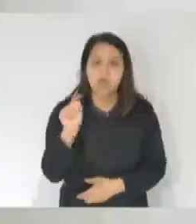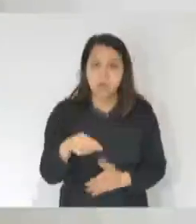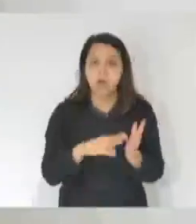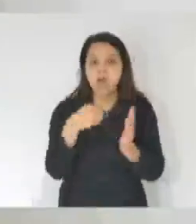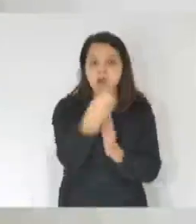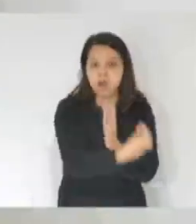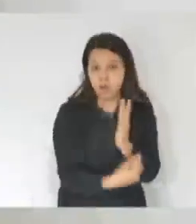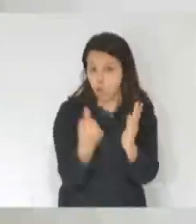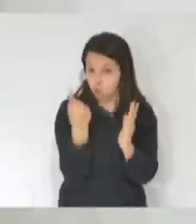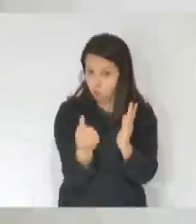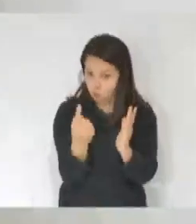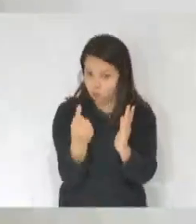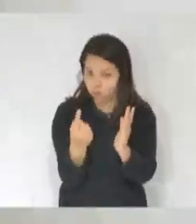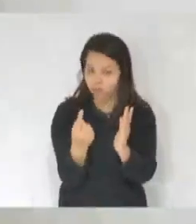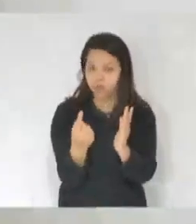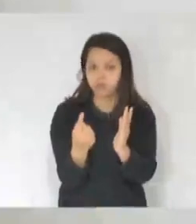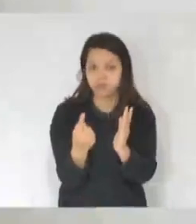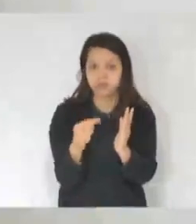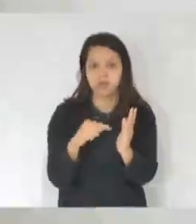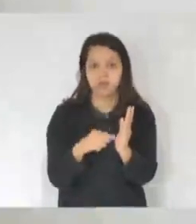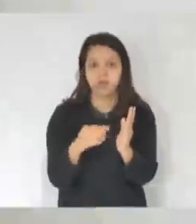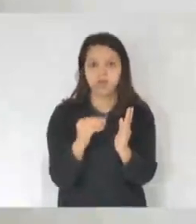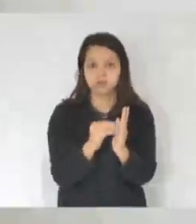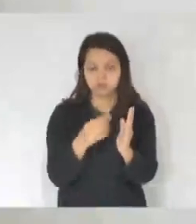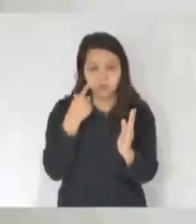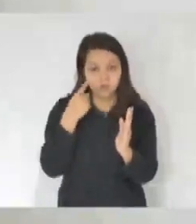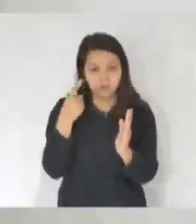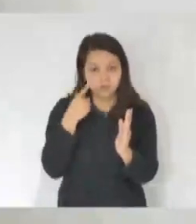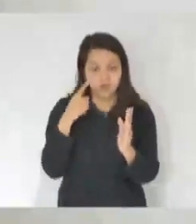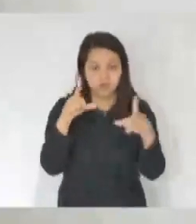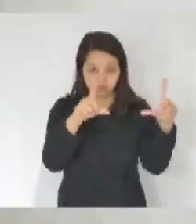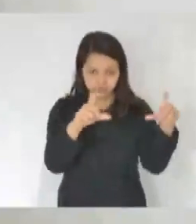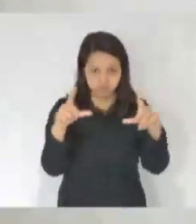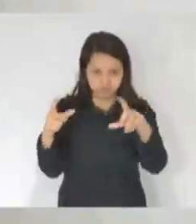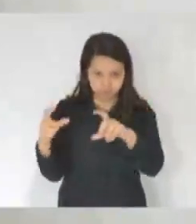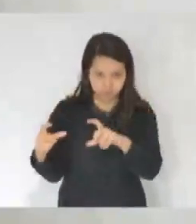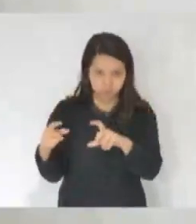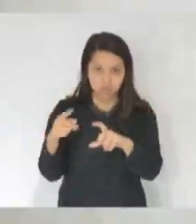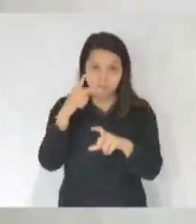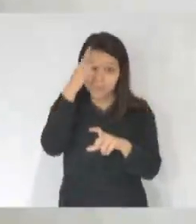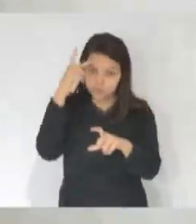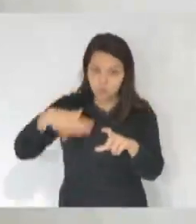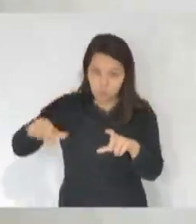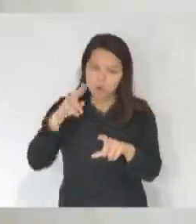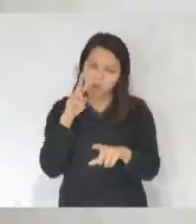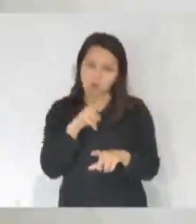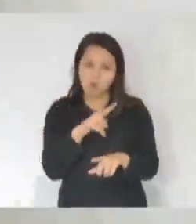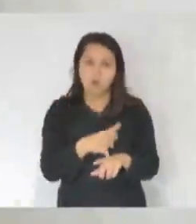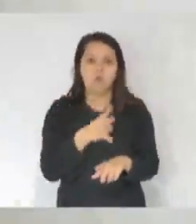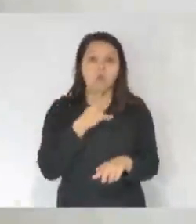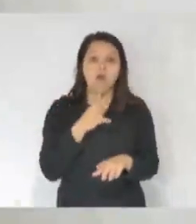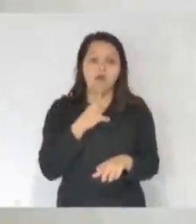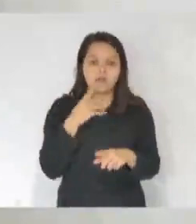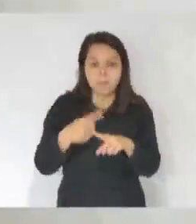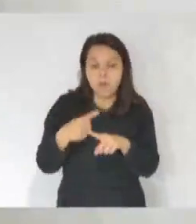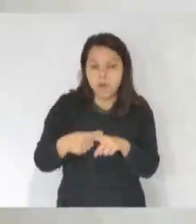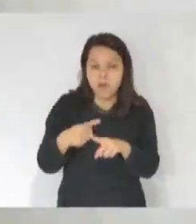Milênio, e a gente vai passar e ver os ícones aqui. Esses ícones são mais familiares às pessoas, porque nós trabalhamos 15